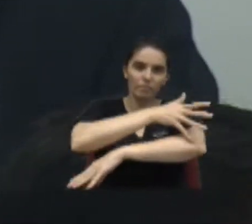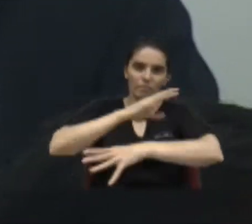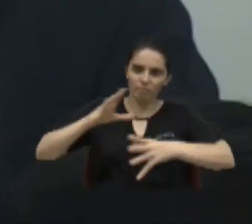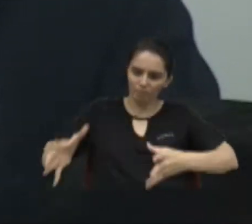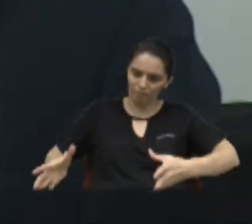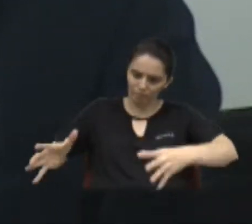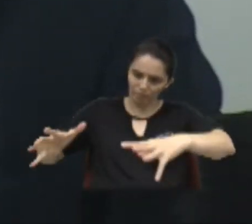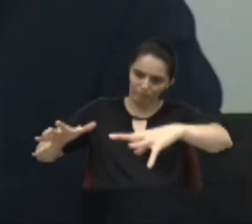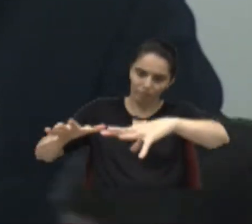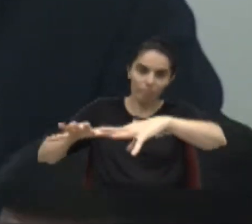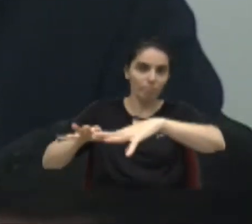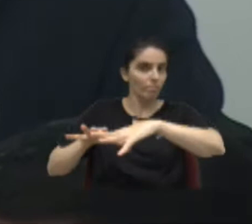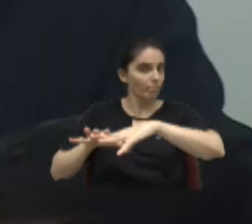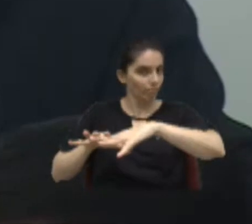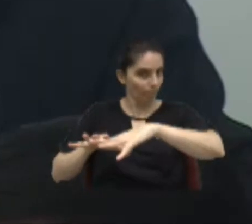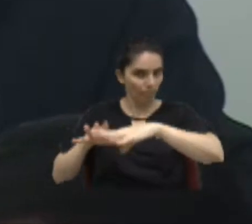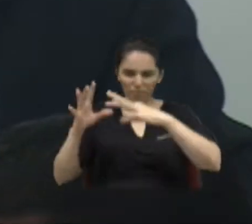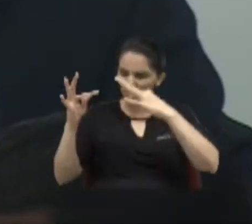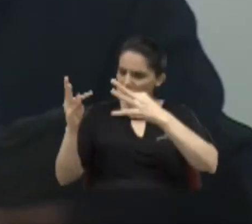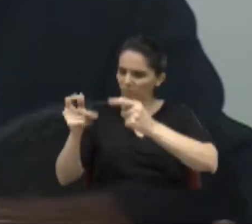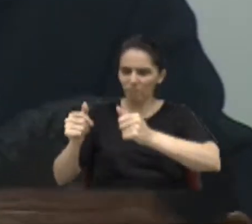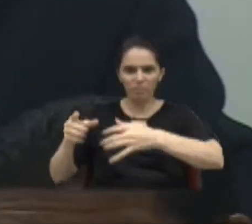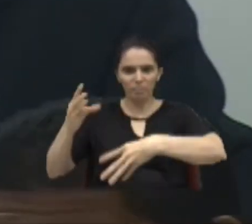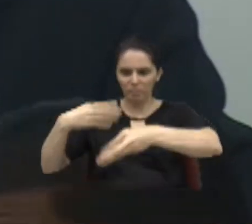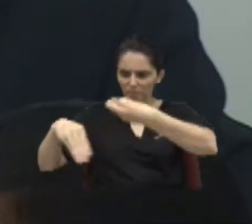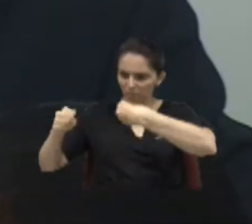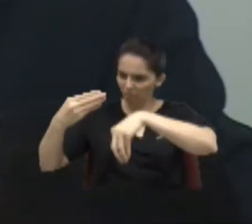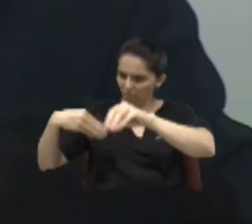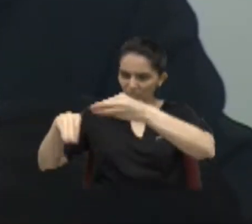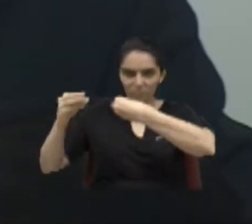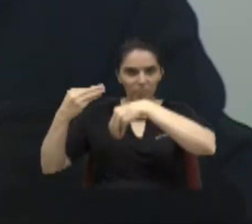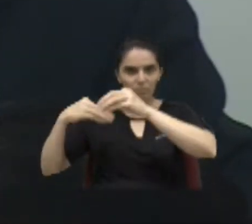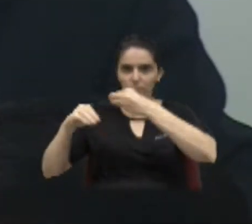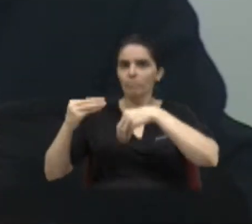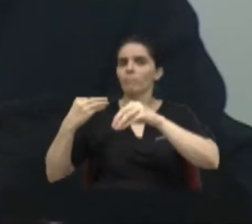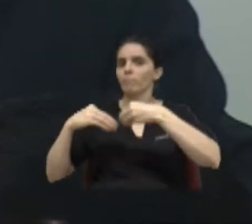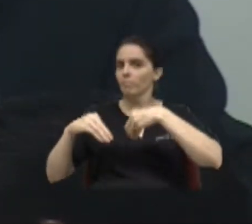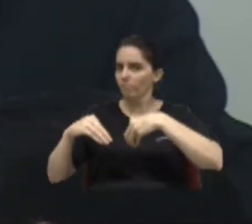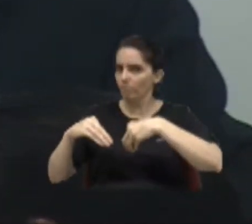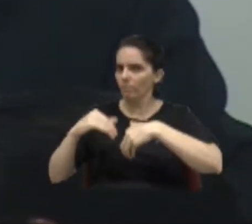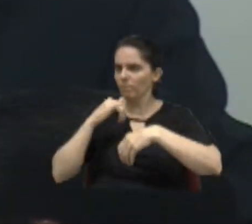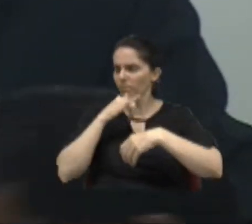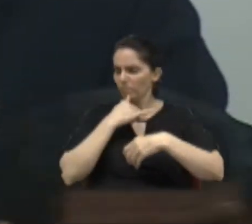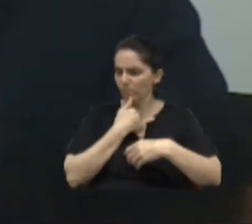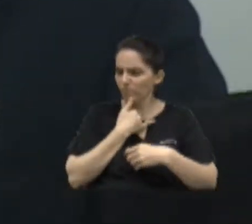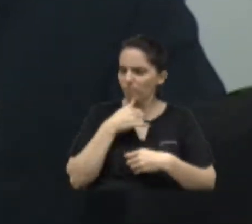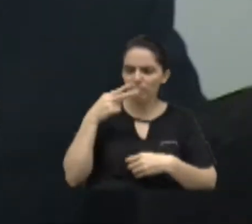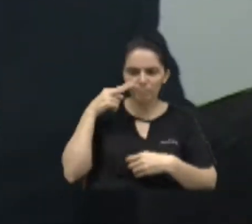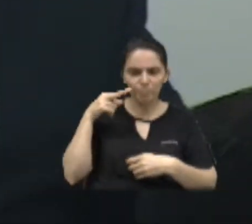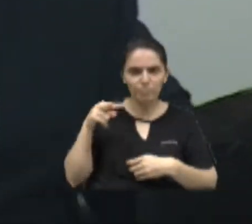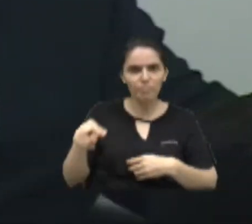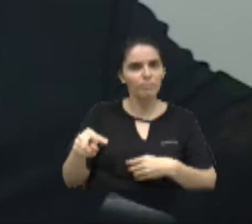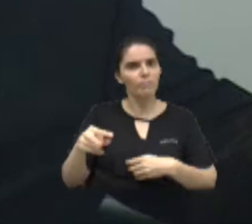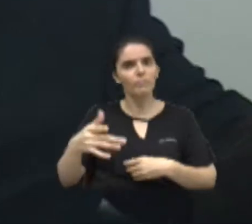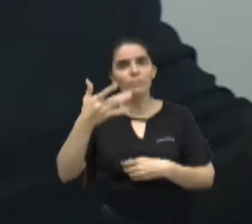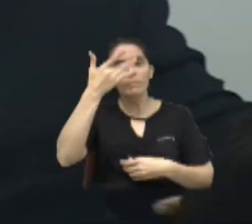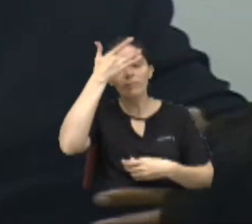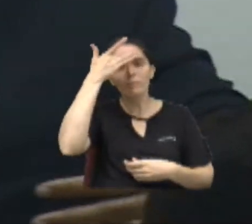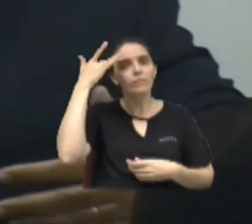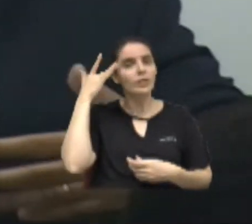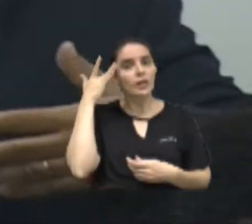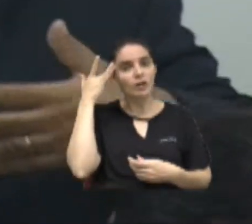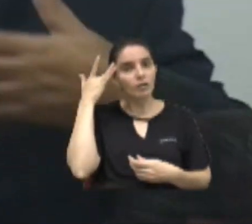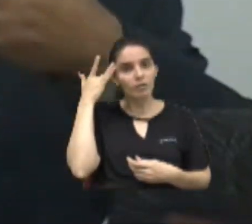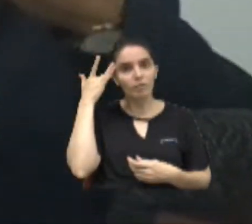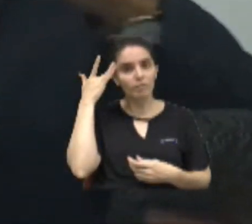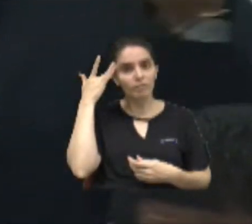amontoado, todo tipo de lixo. É uma coisa deprimente ver pessoas ali,